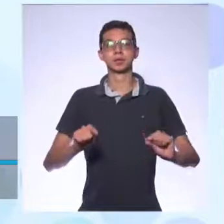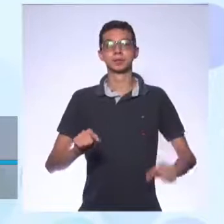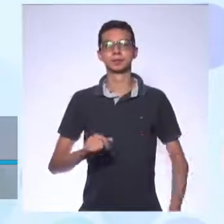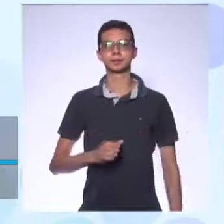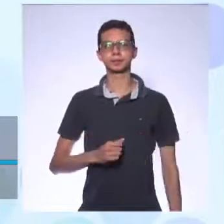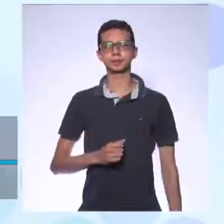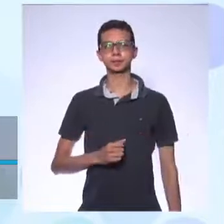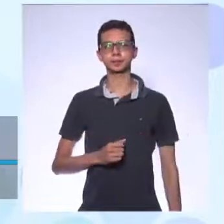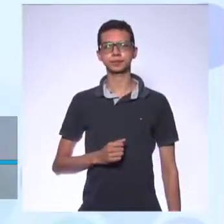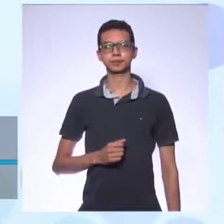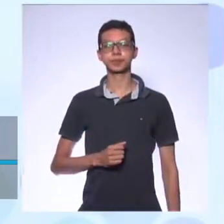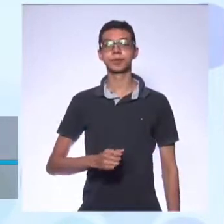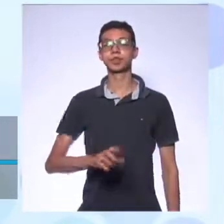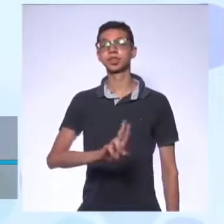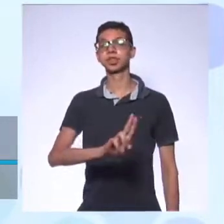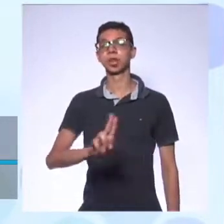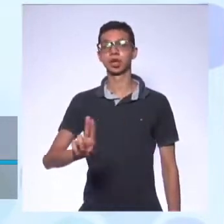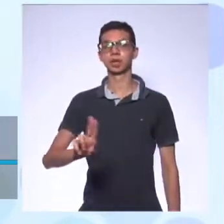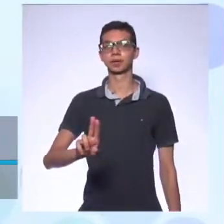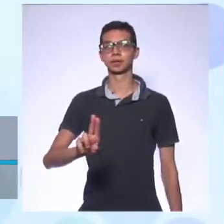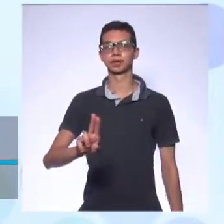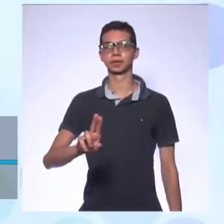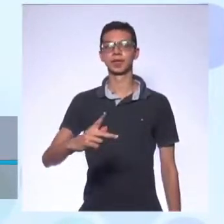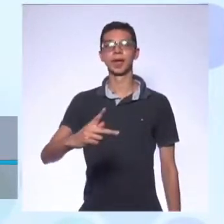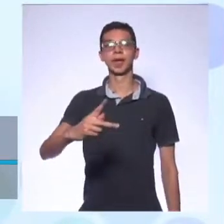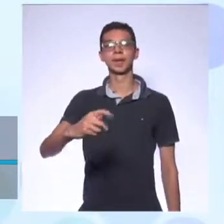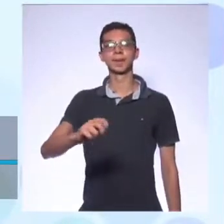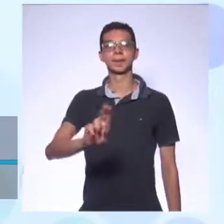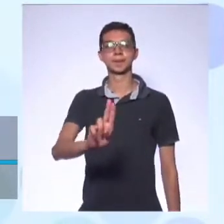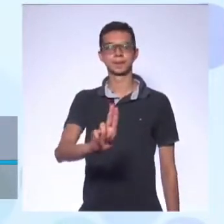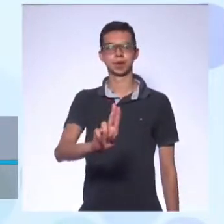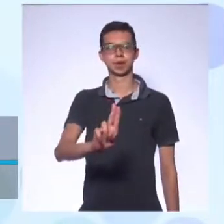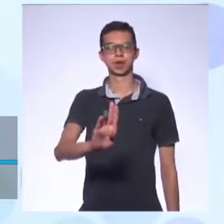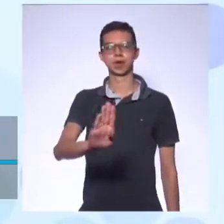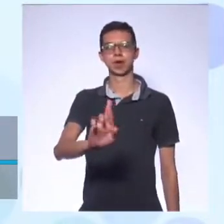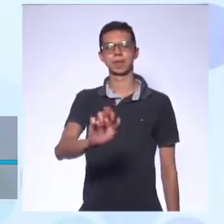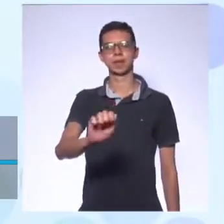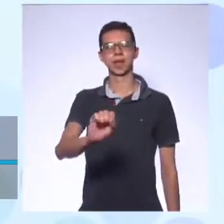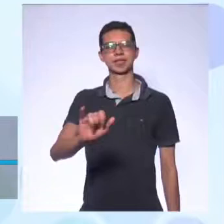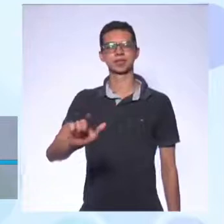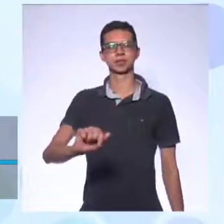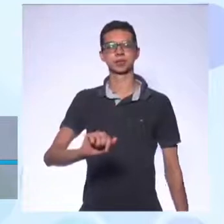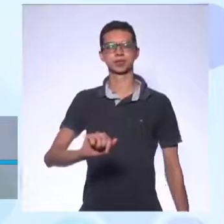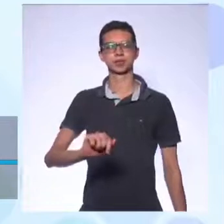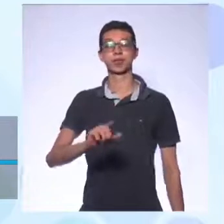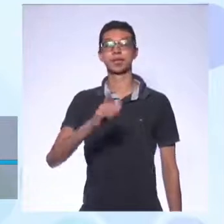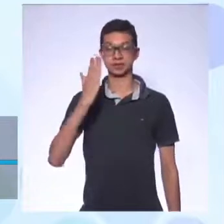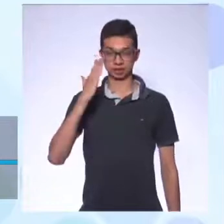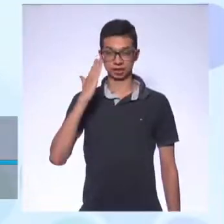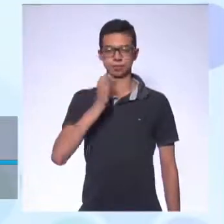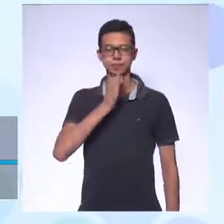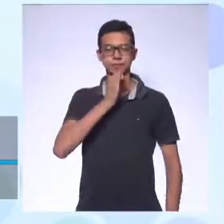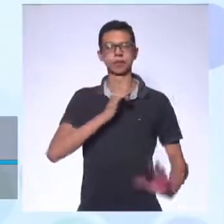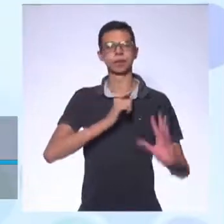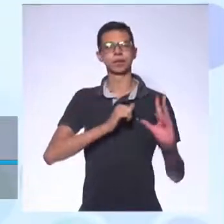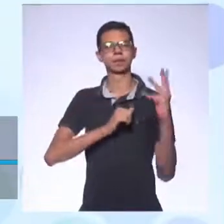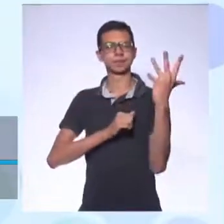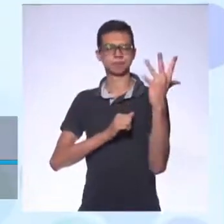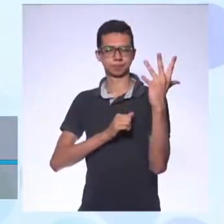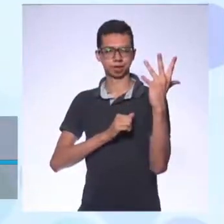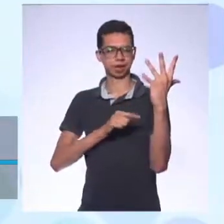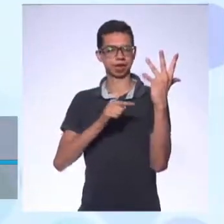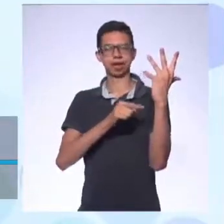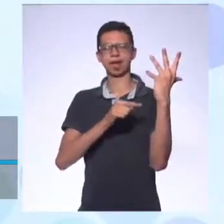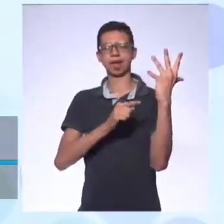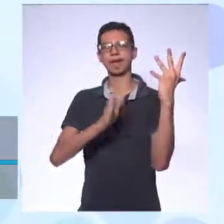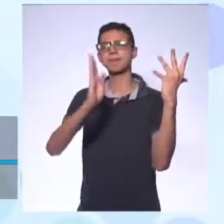nosso primeiro recurso natural a ser explorado à exaustão. Quando você chega lá no começo do século XX, o pau-brasil é tido como extinto, para vocês terem